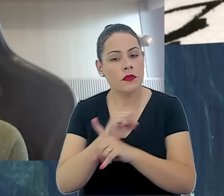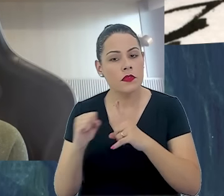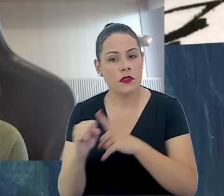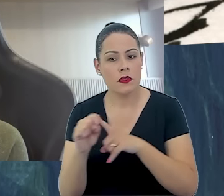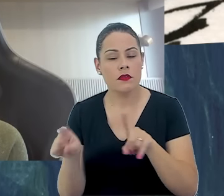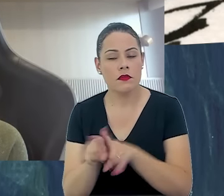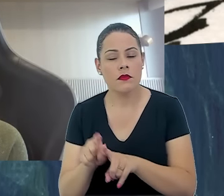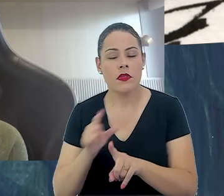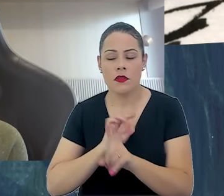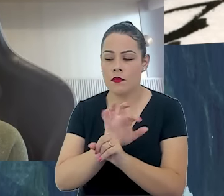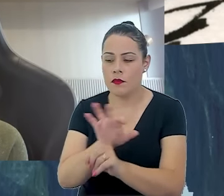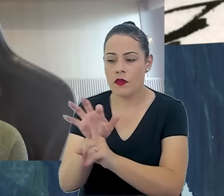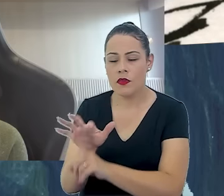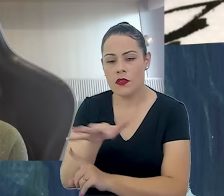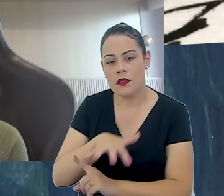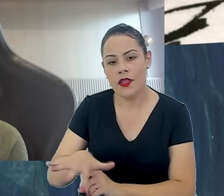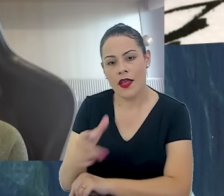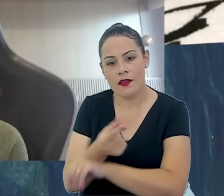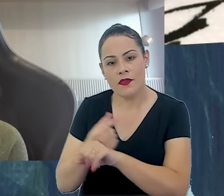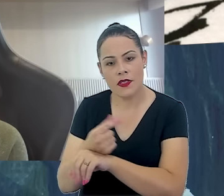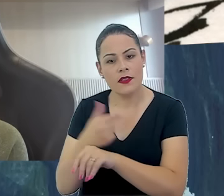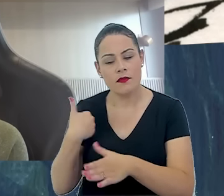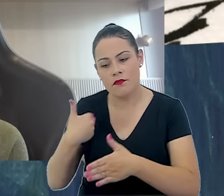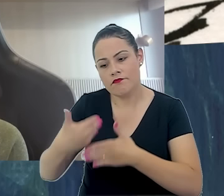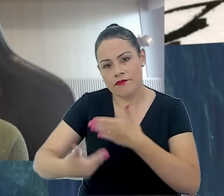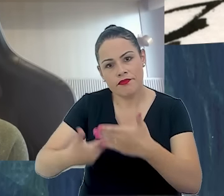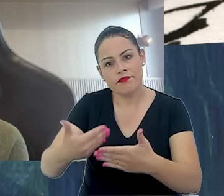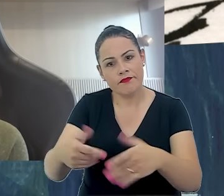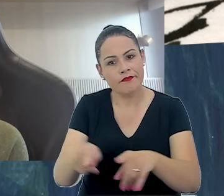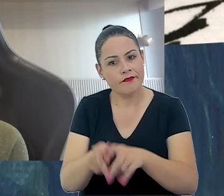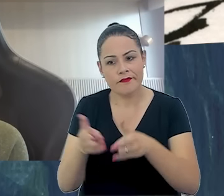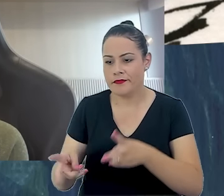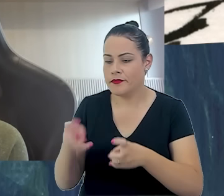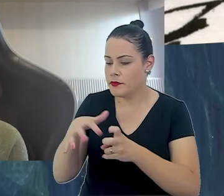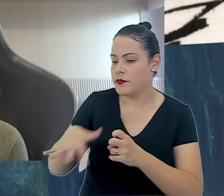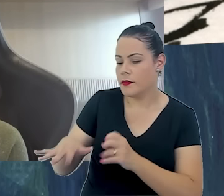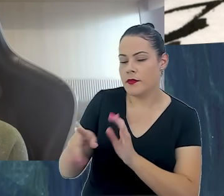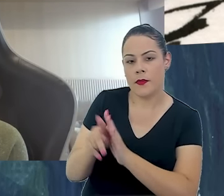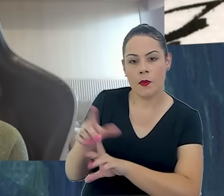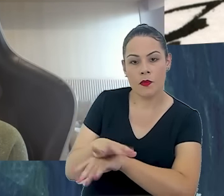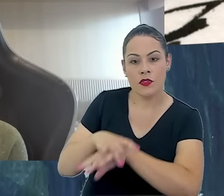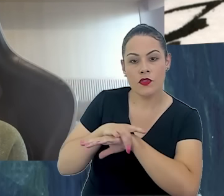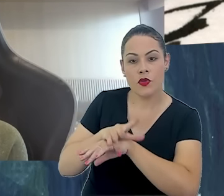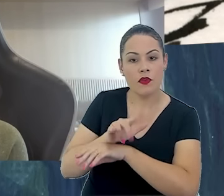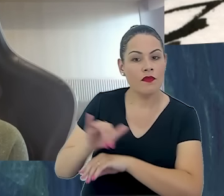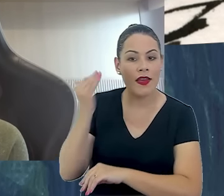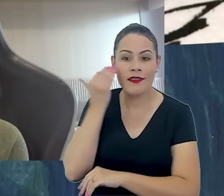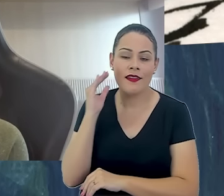sociedade e afeta o mercado financeiro sistemicamente mesmo. É só olhar para o setor de seguro, você vai entender isso